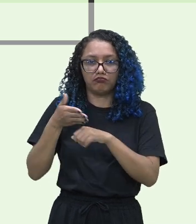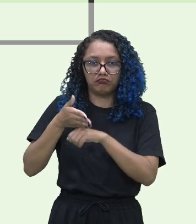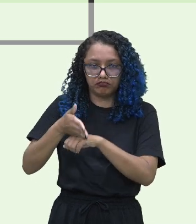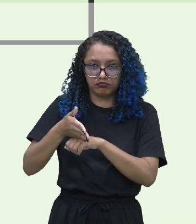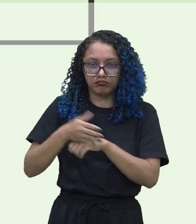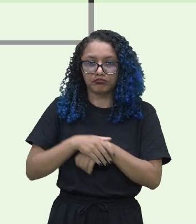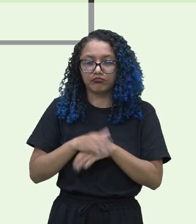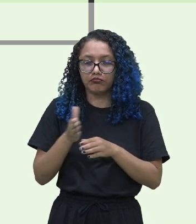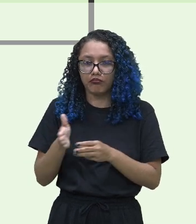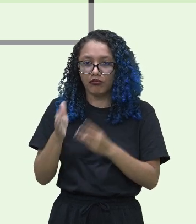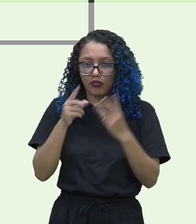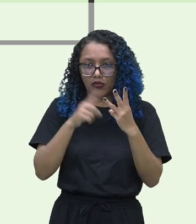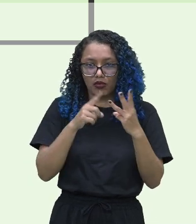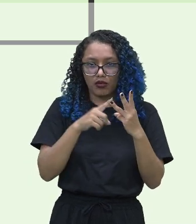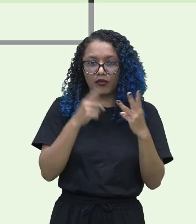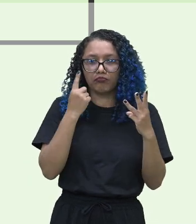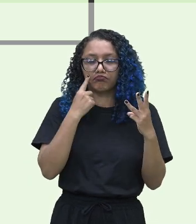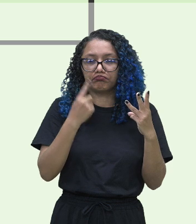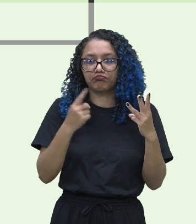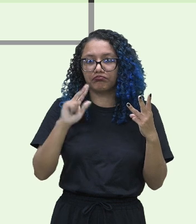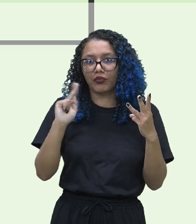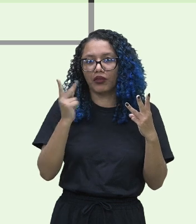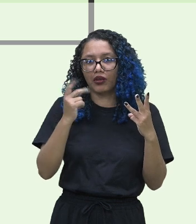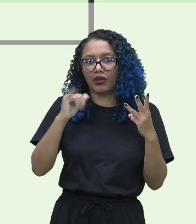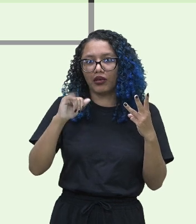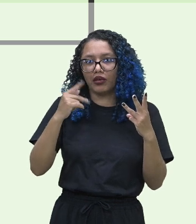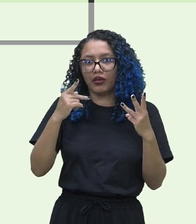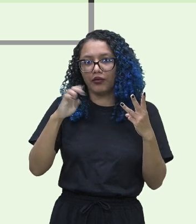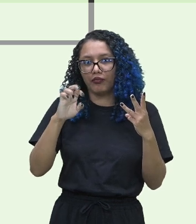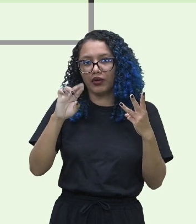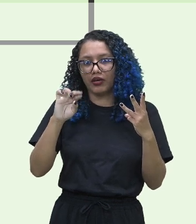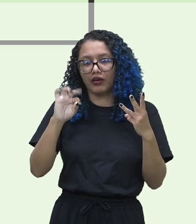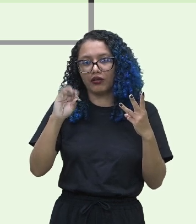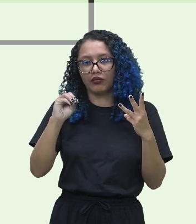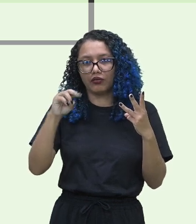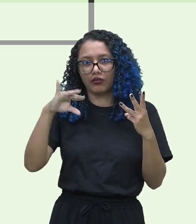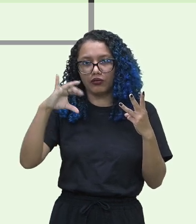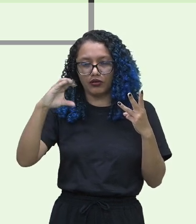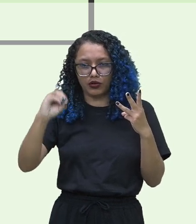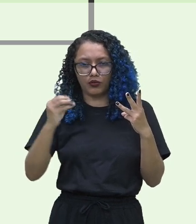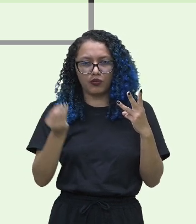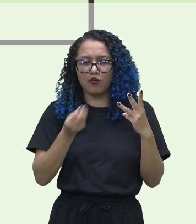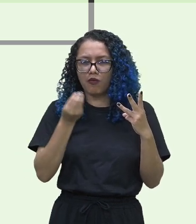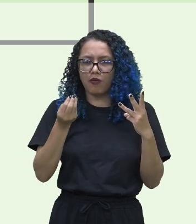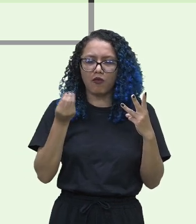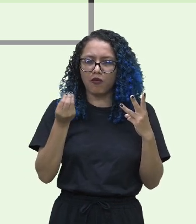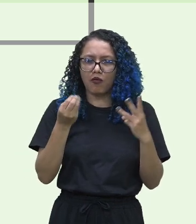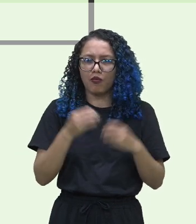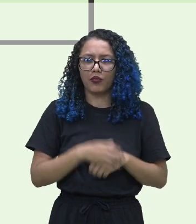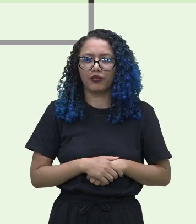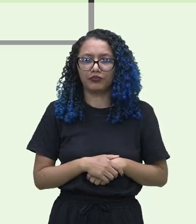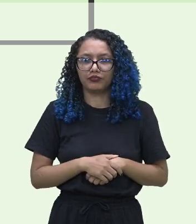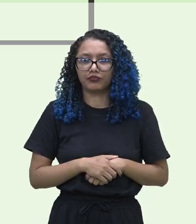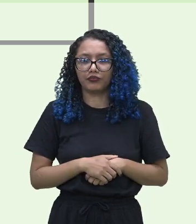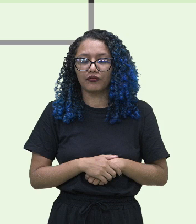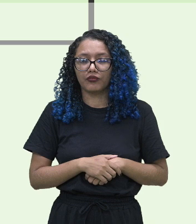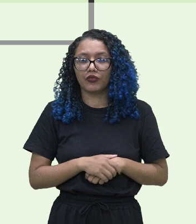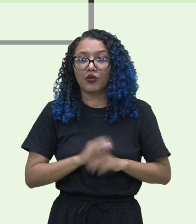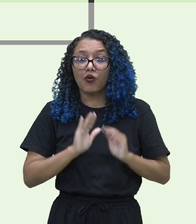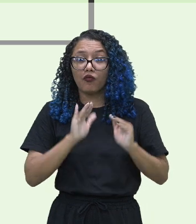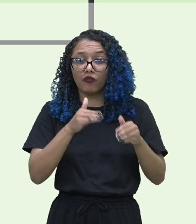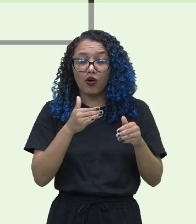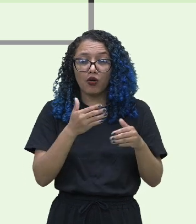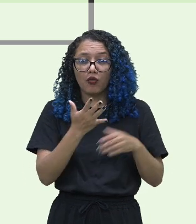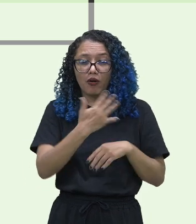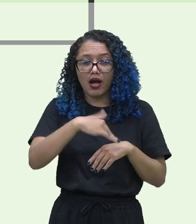meio hipertônico. No meio hipertônico, já vai ser a passagem para a maior concentração de soluto.